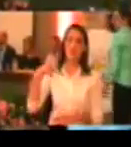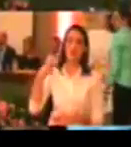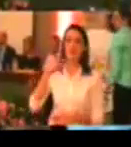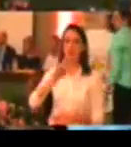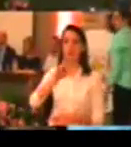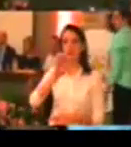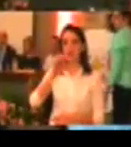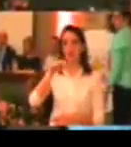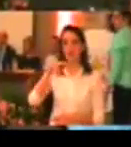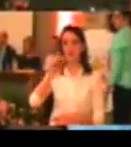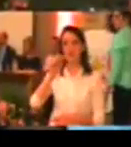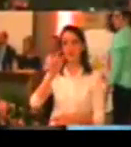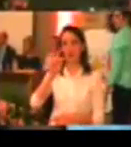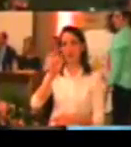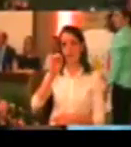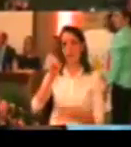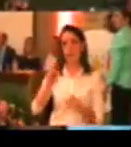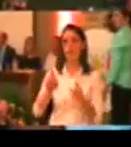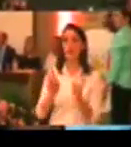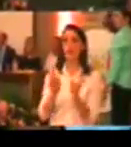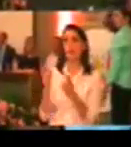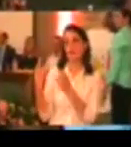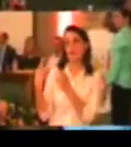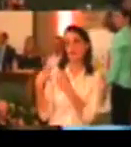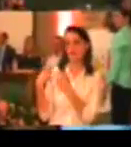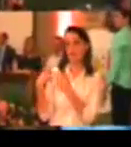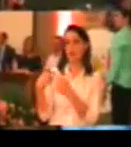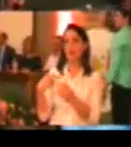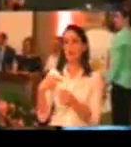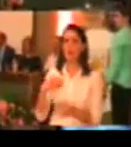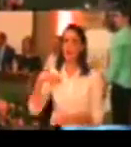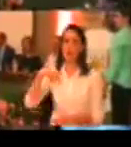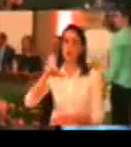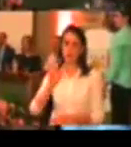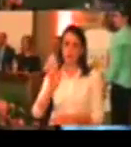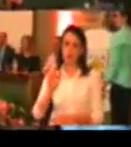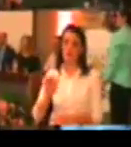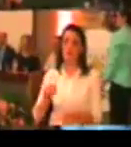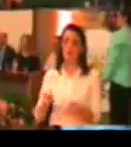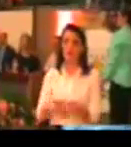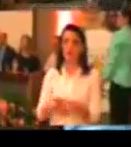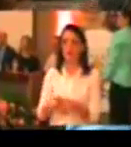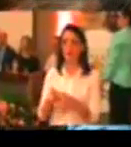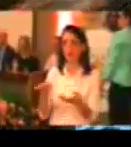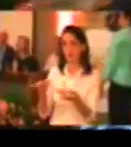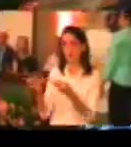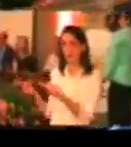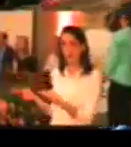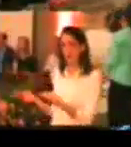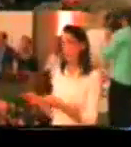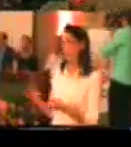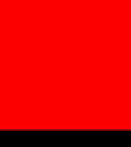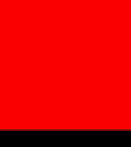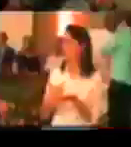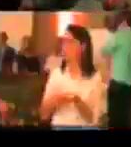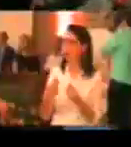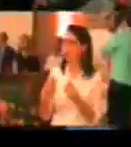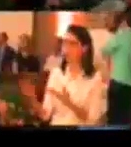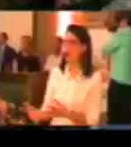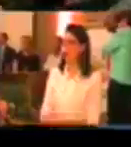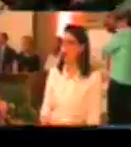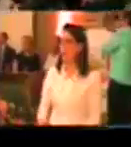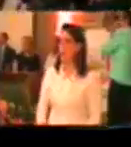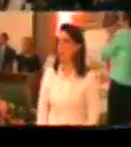Vereador Renato Zaccaron, presidente da Câmara de Morro da Fumaça. Por favor, chegue à frente.